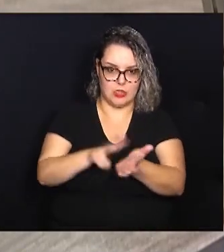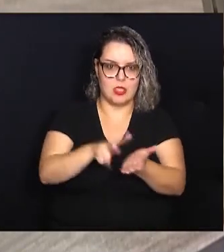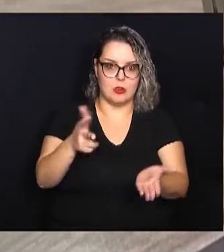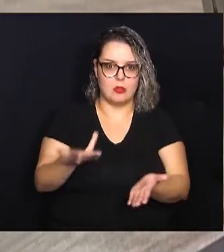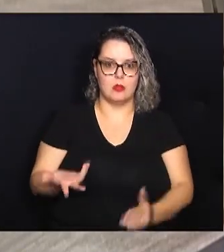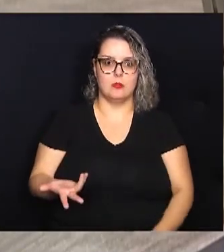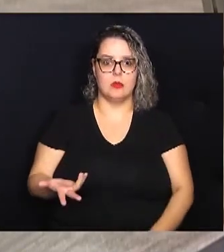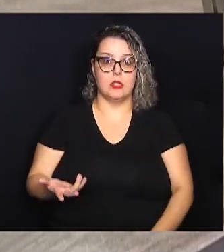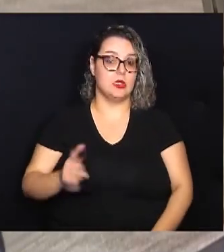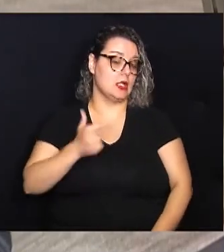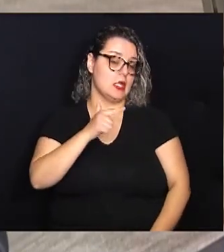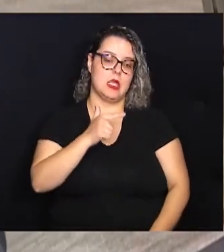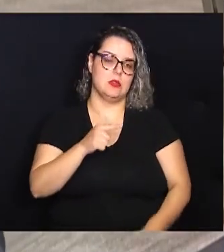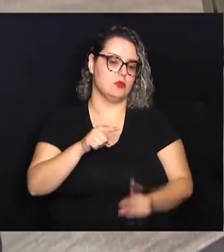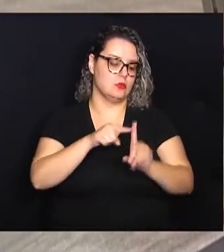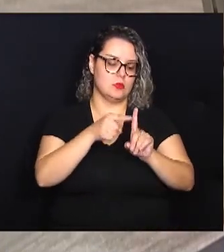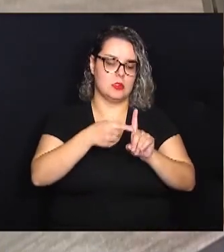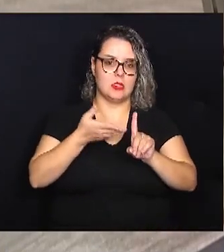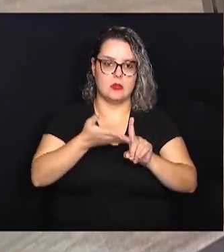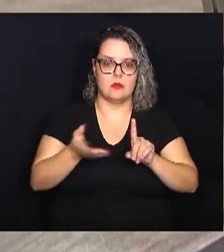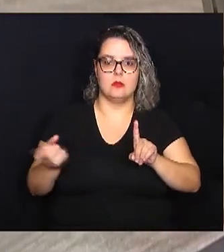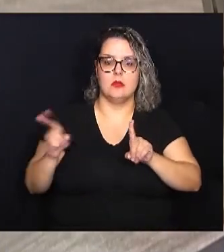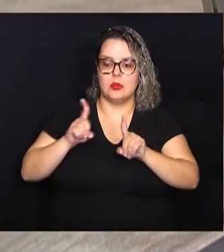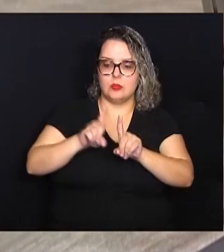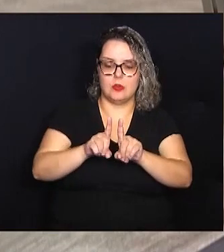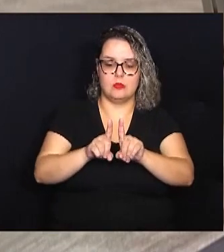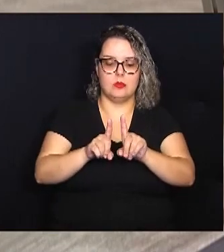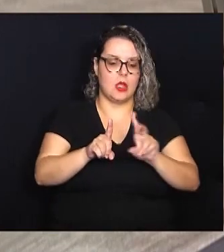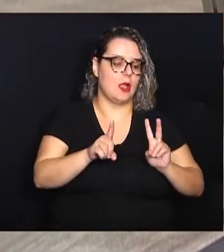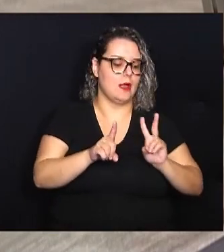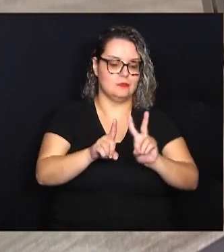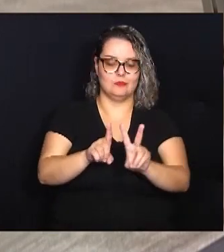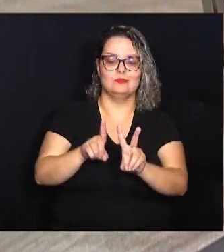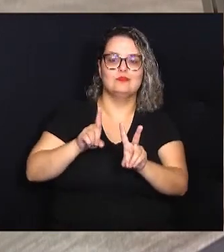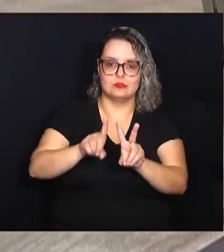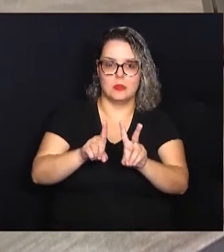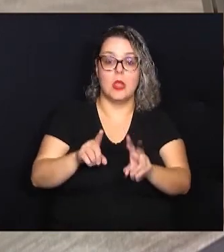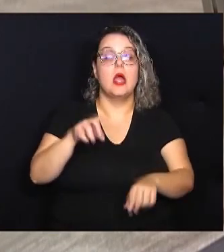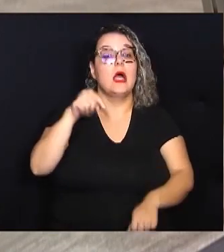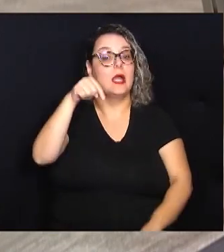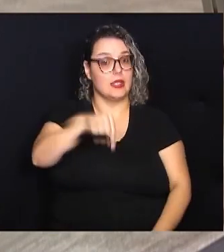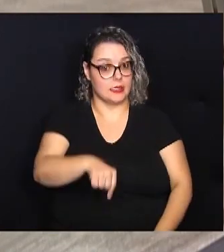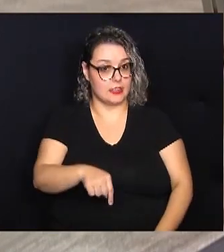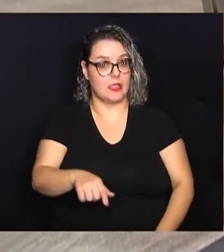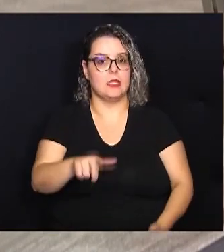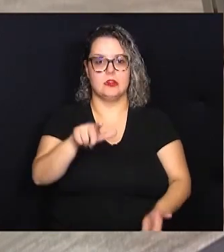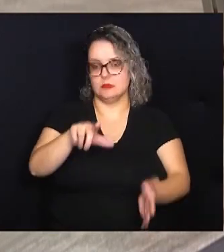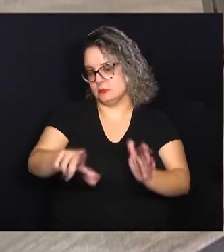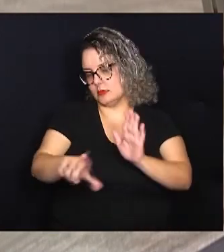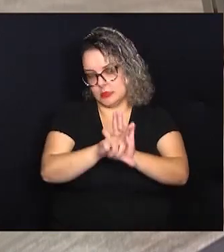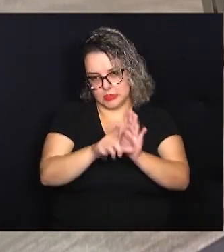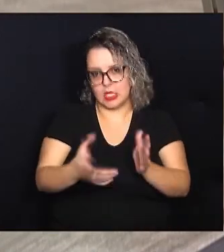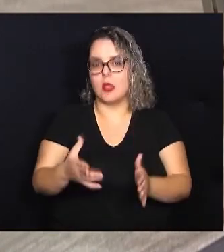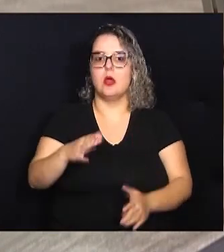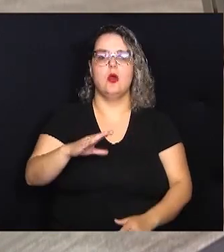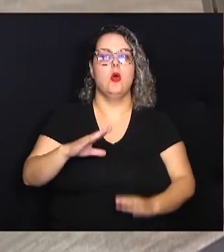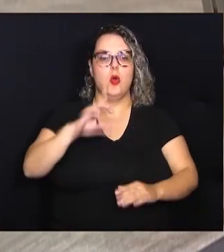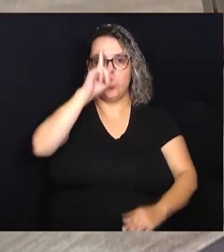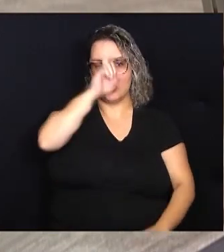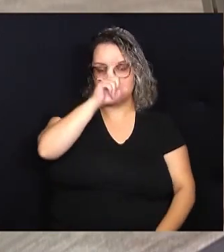durante o parto. Então, a partir dessa legislação, as doulas, os hospitais públicos e